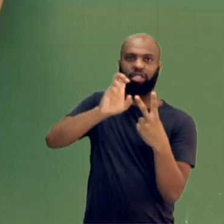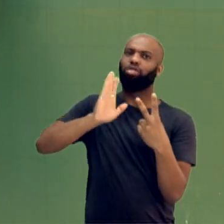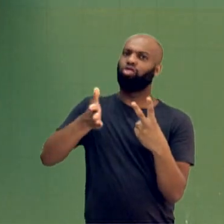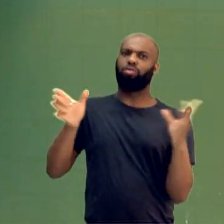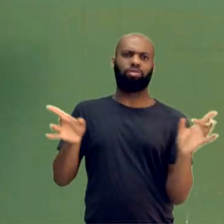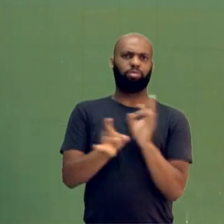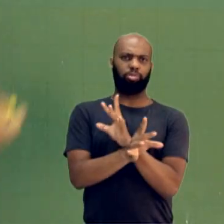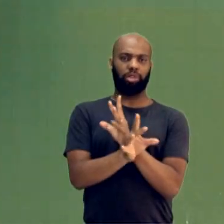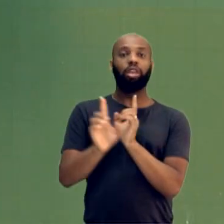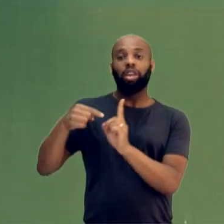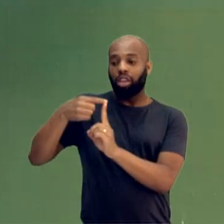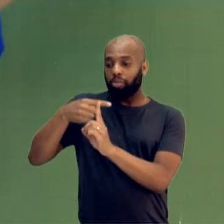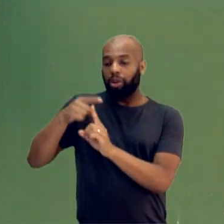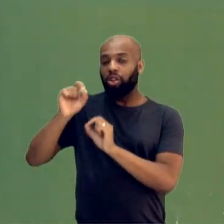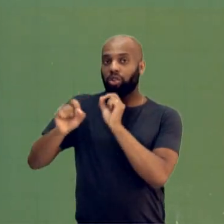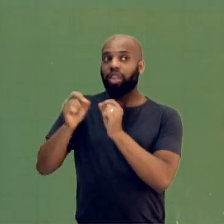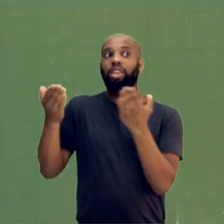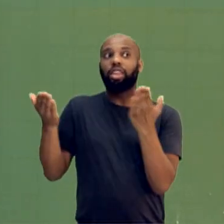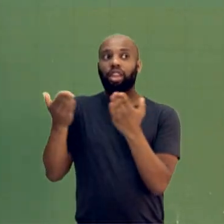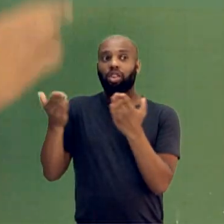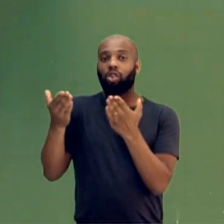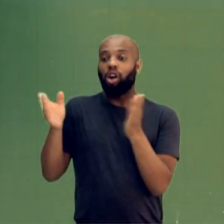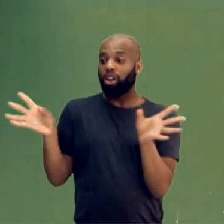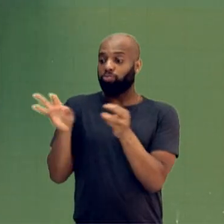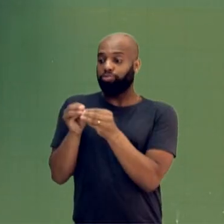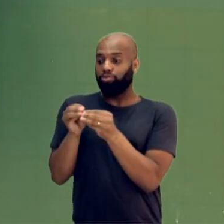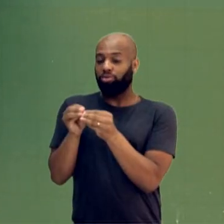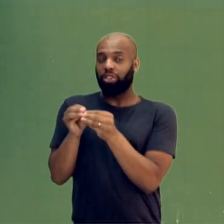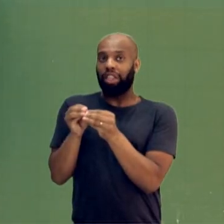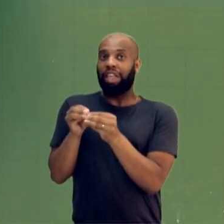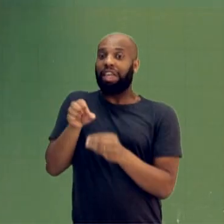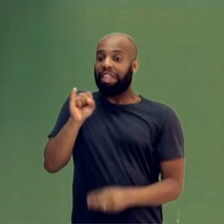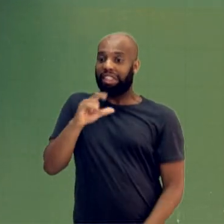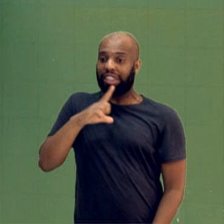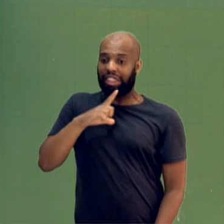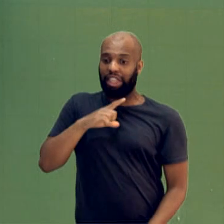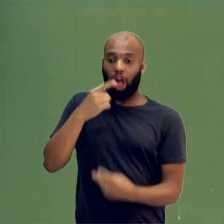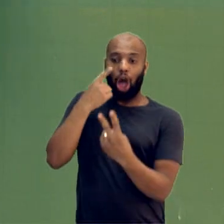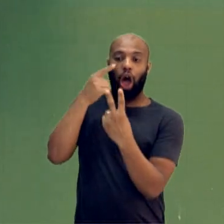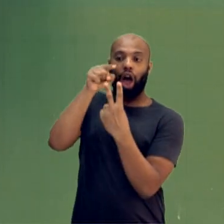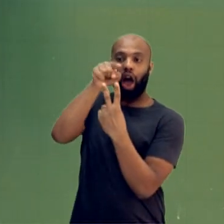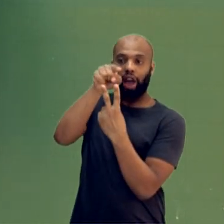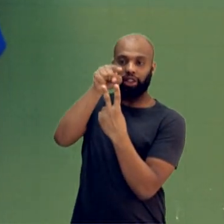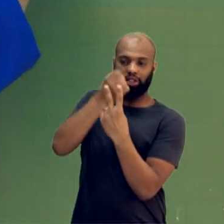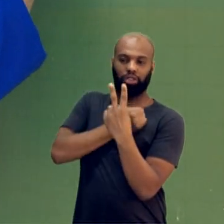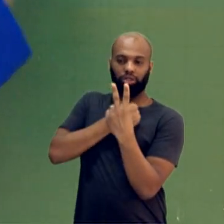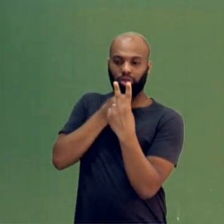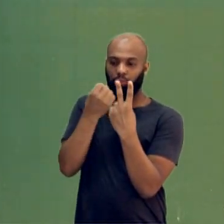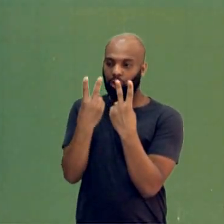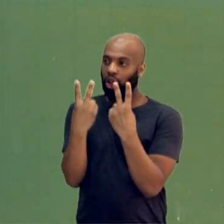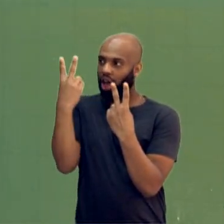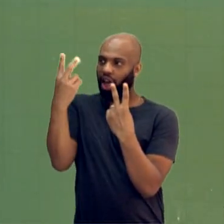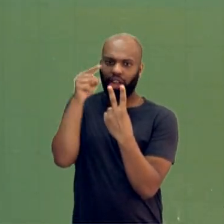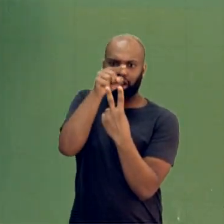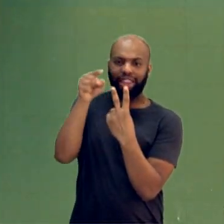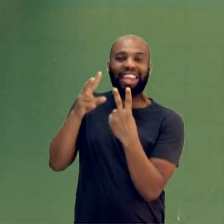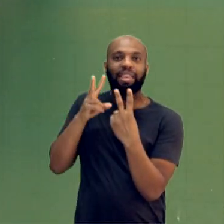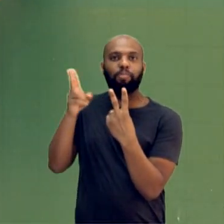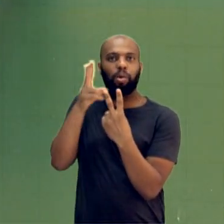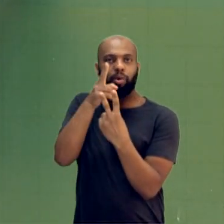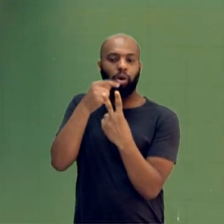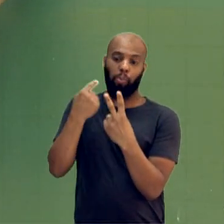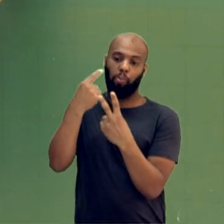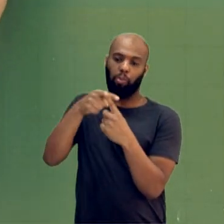nós, mais agora a simplificação. O que tem o mesmo expoente com o índice, simplificou.